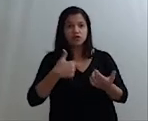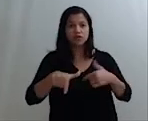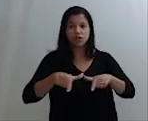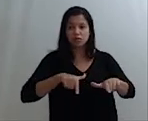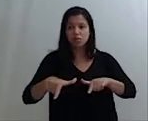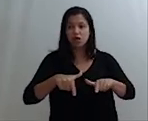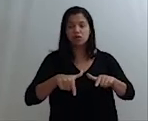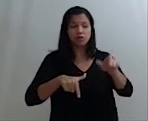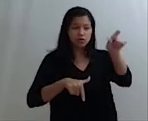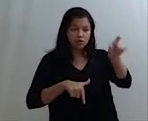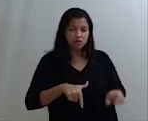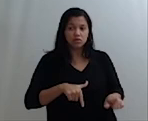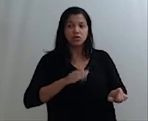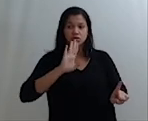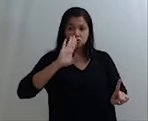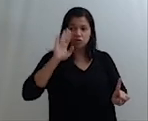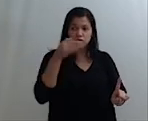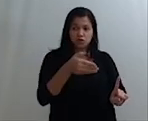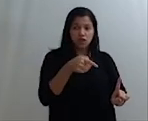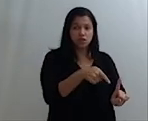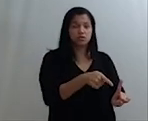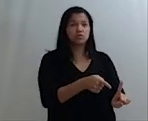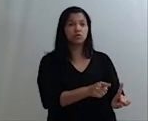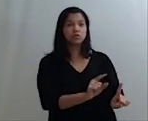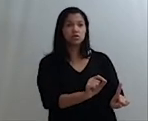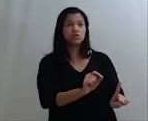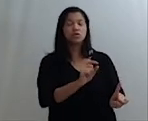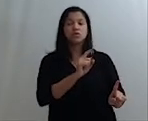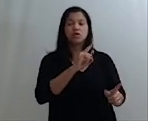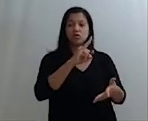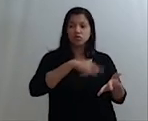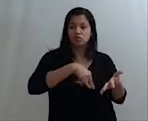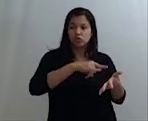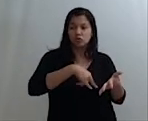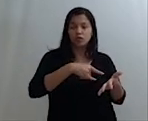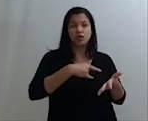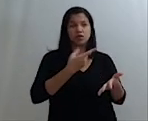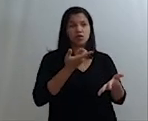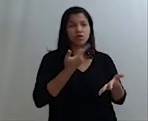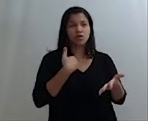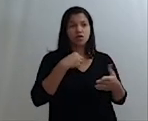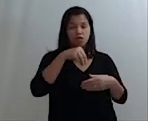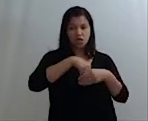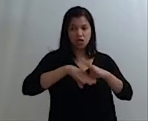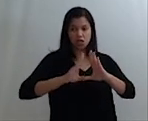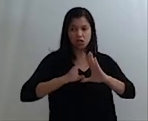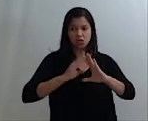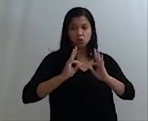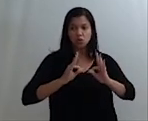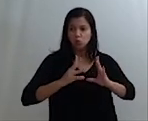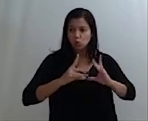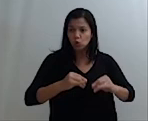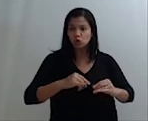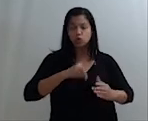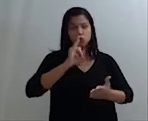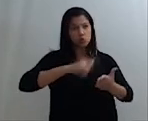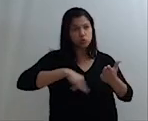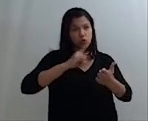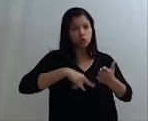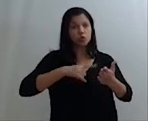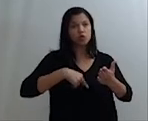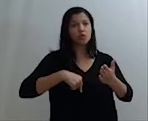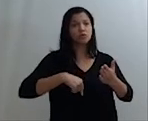paciente providenciar documentação eh para comprovação de sua residência e todos os documentos que guarnecem ali